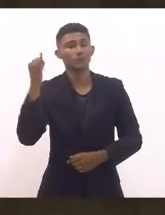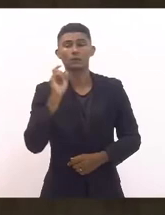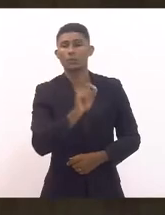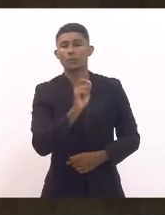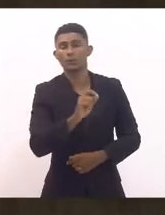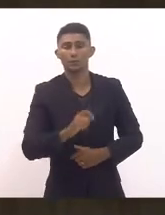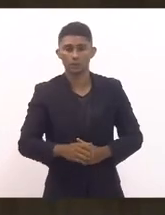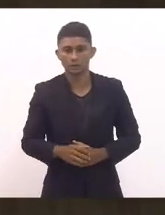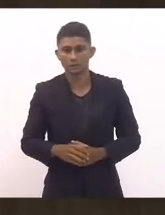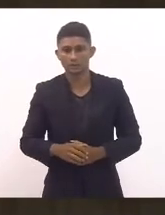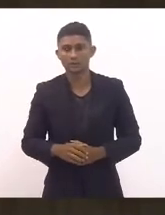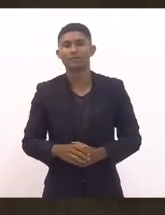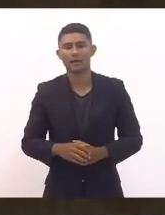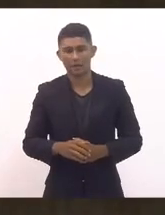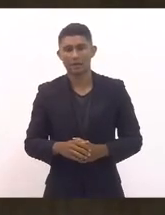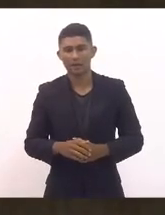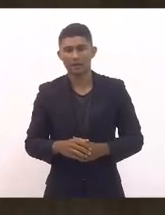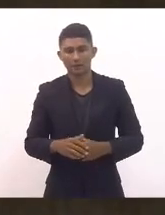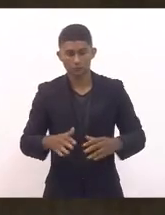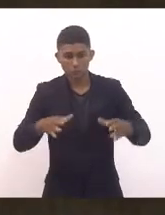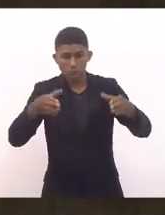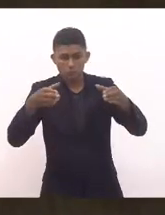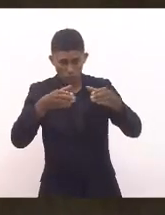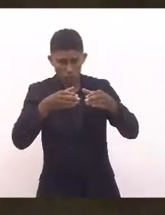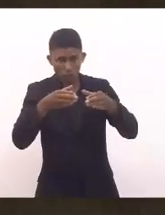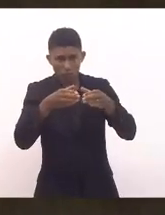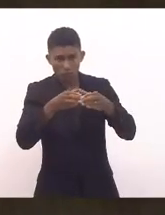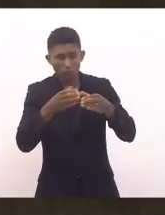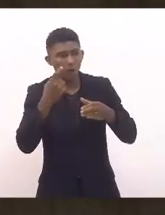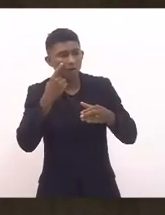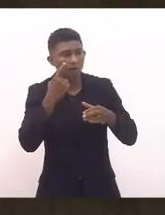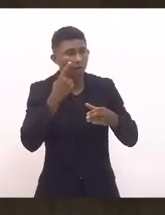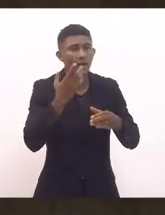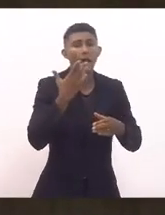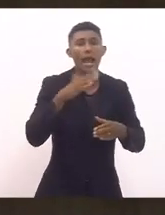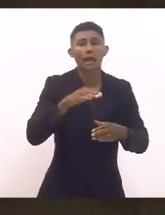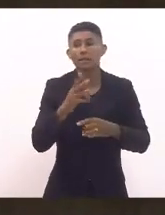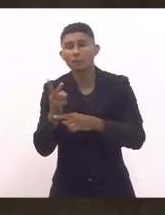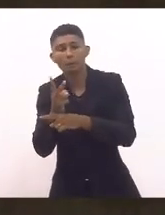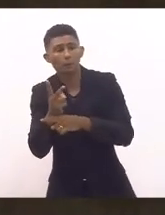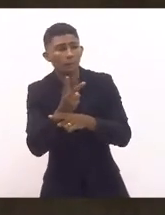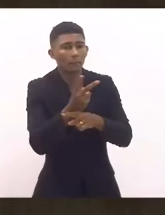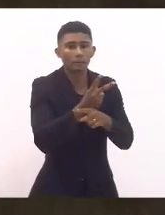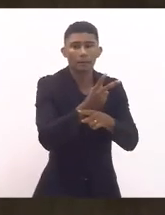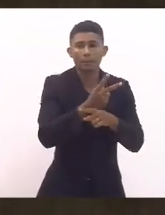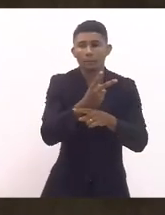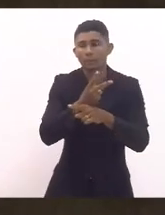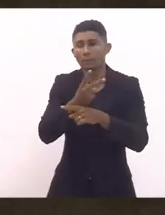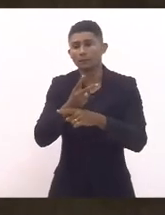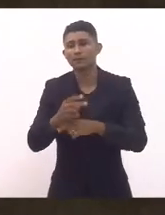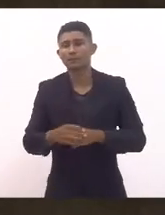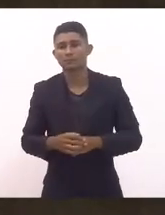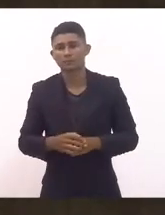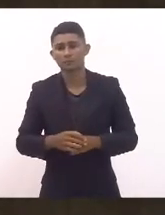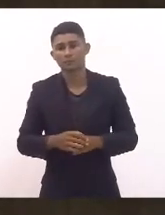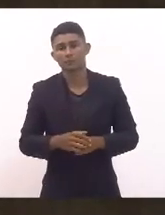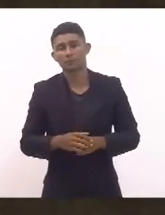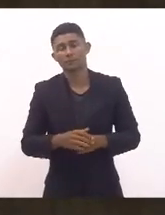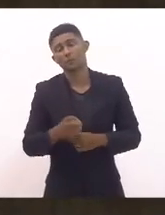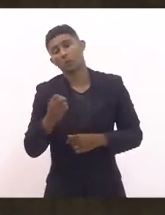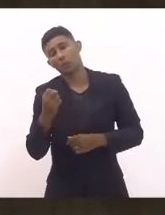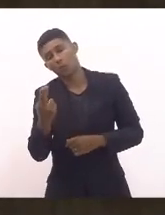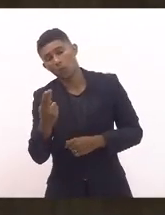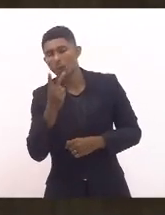a rede de proteção a essas crianças terem funcionado ou ter ficado aquém daquilo